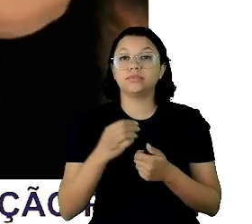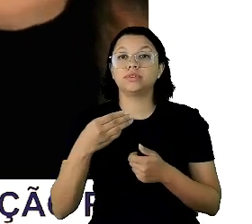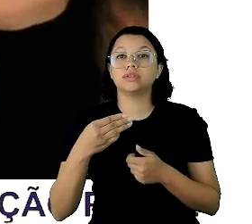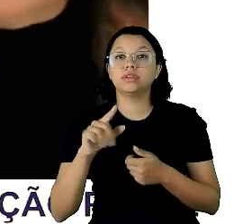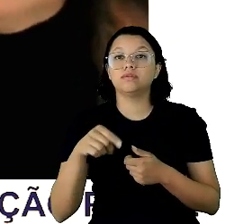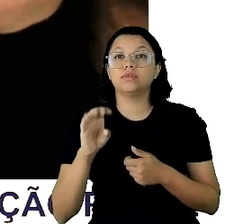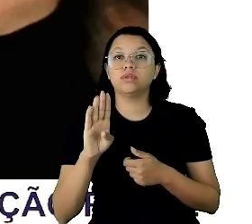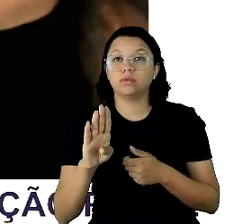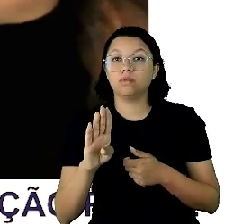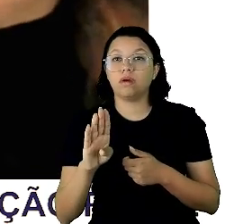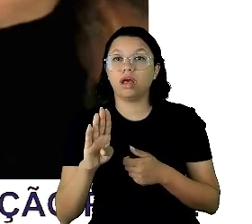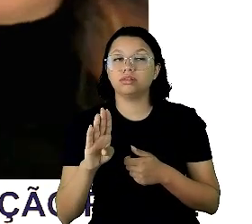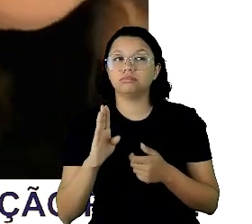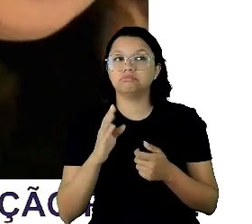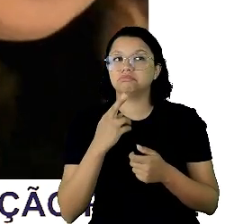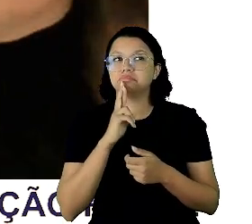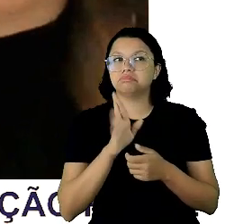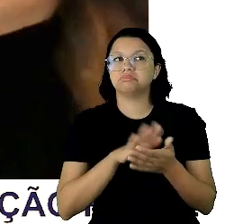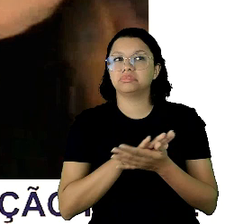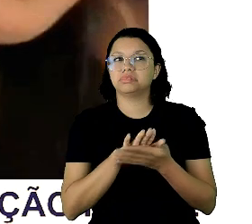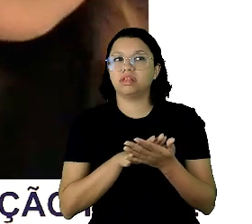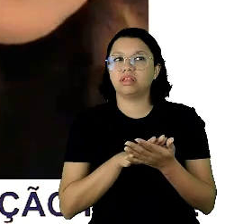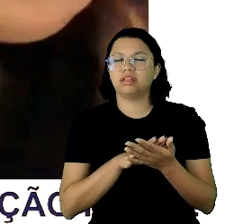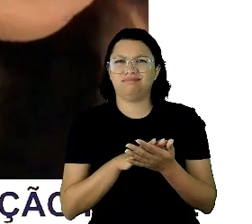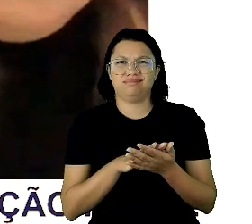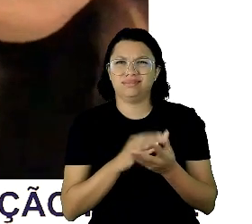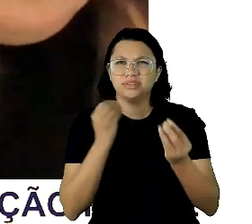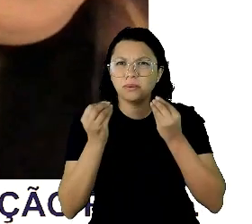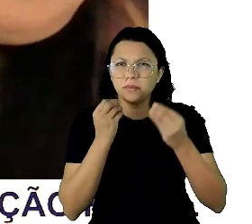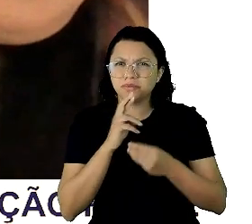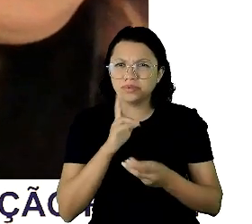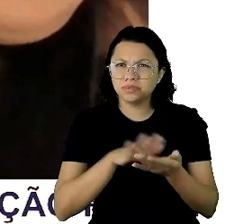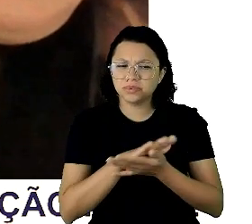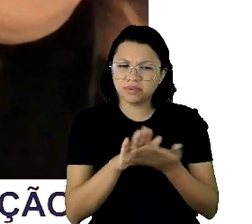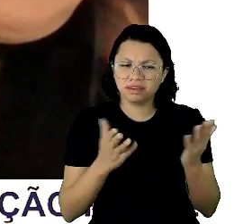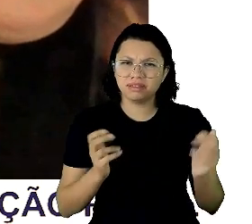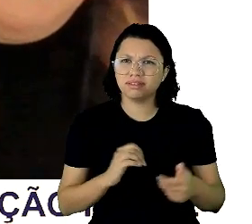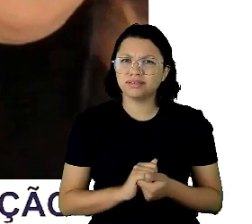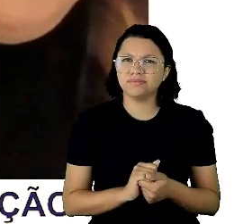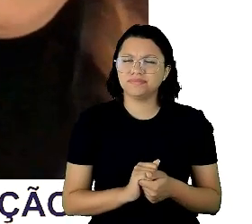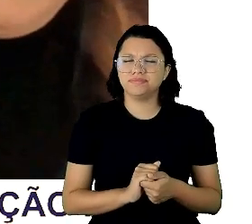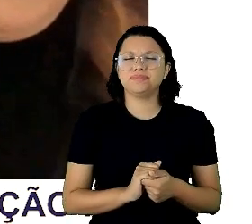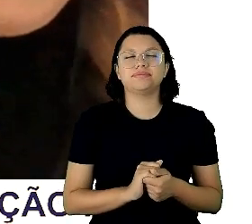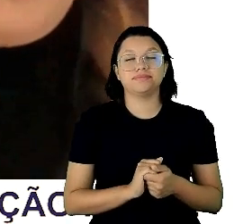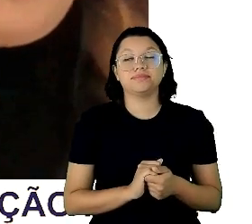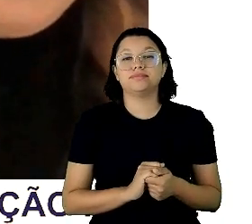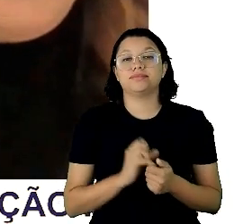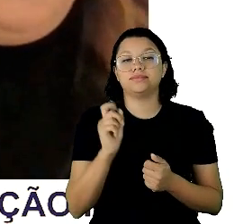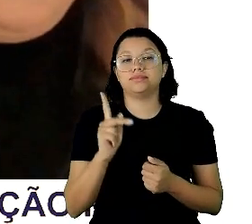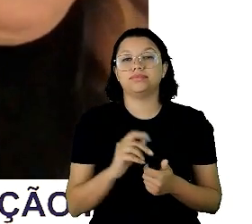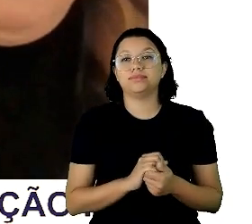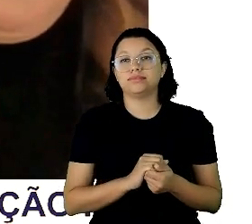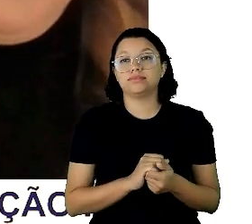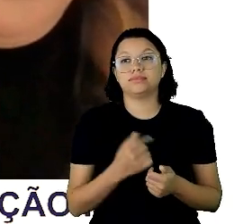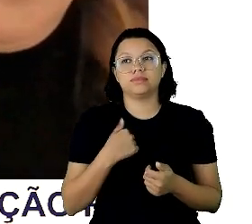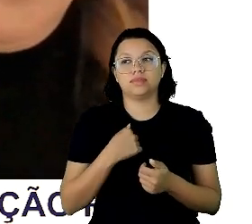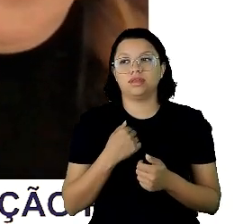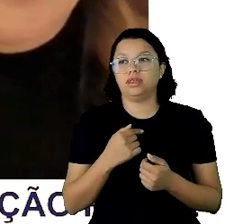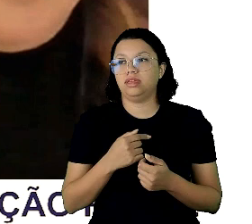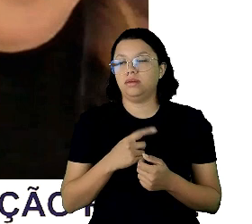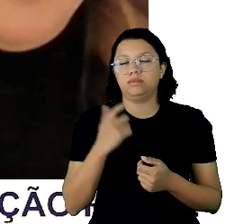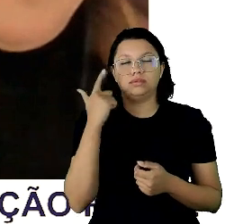3,4% foi neutro. Não dá para ser neutro. Desculpa, não dá para ser neutro. E eu sou radical nesse